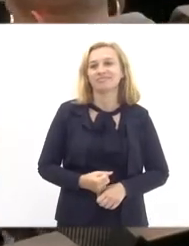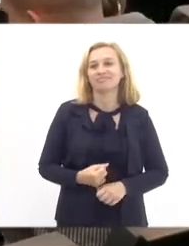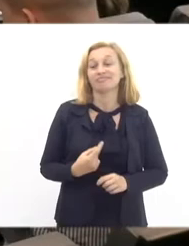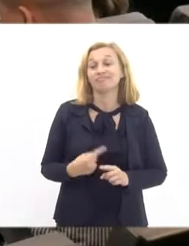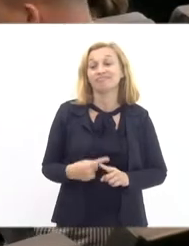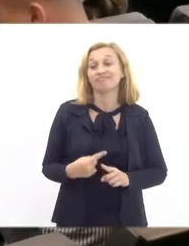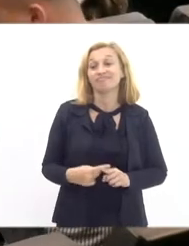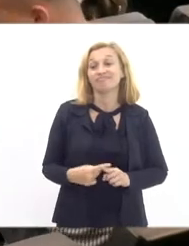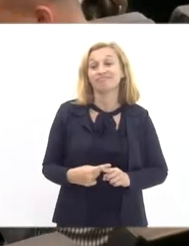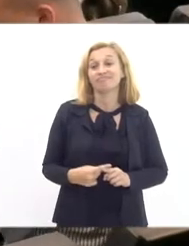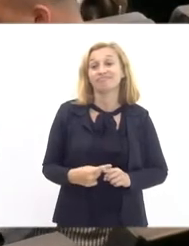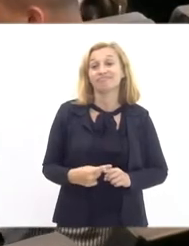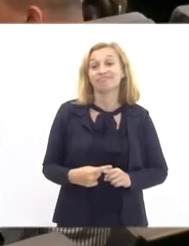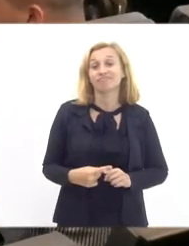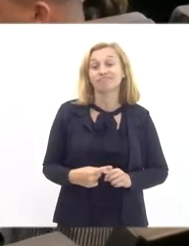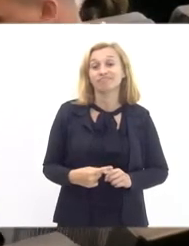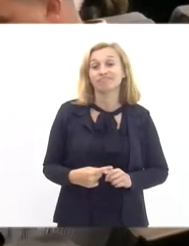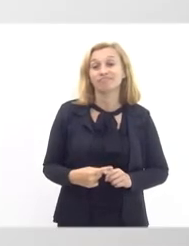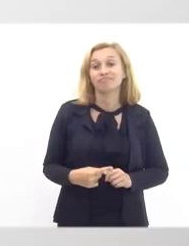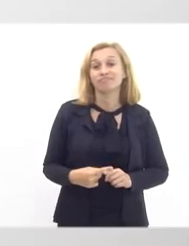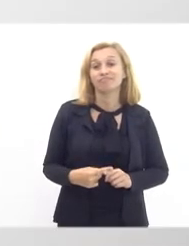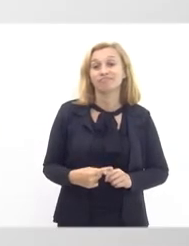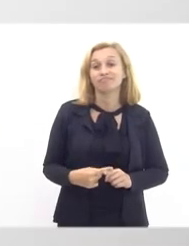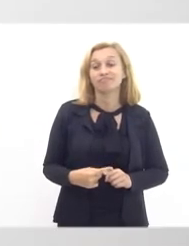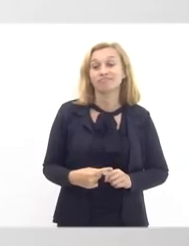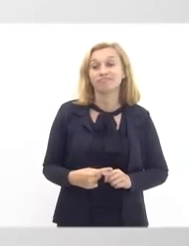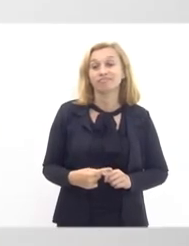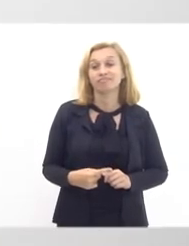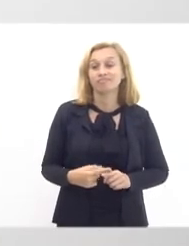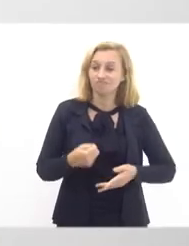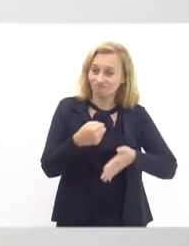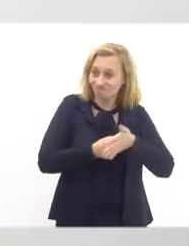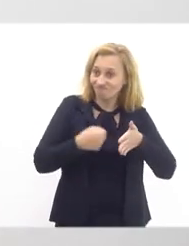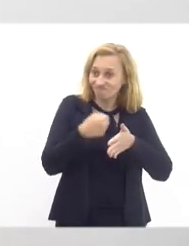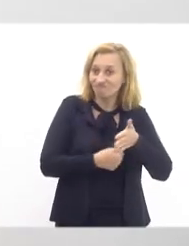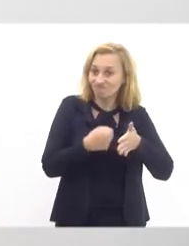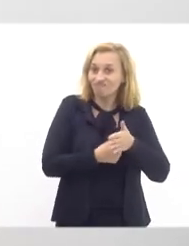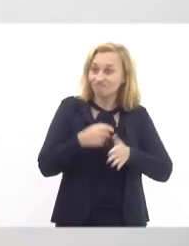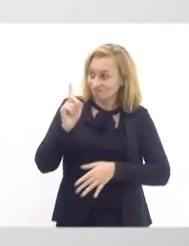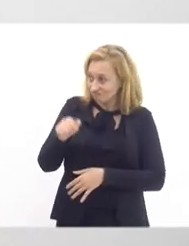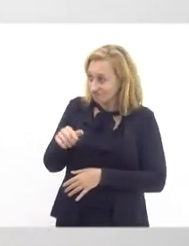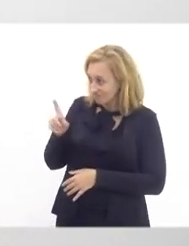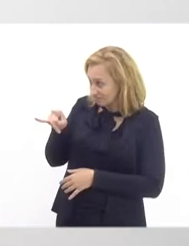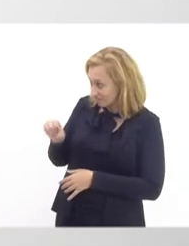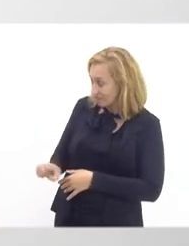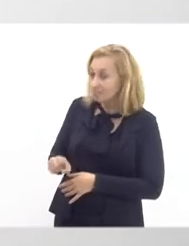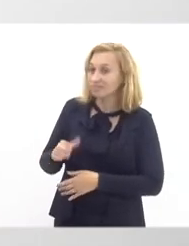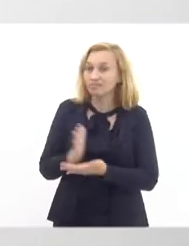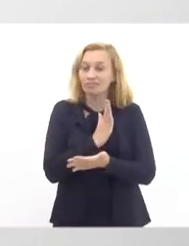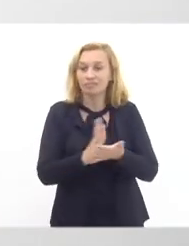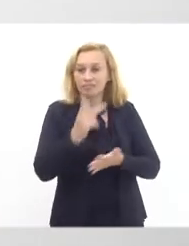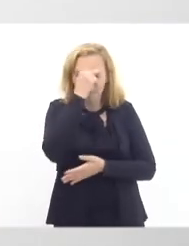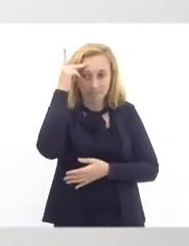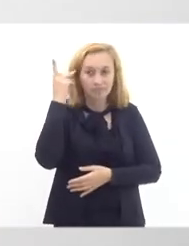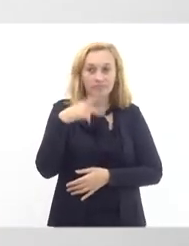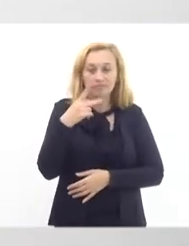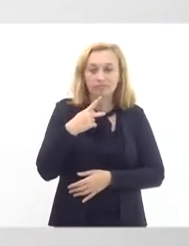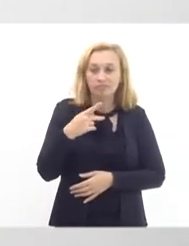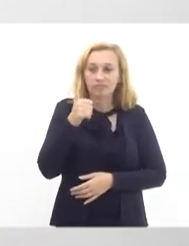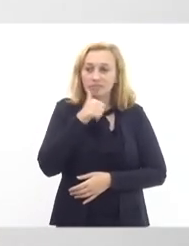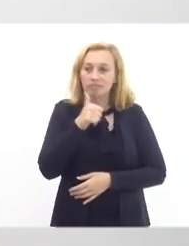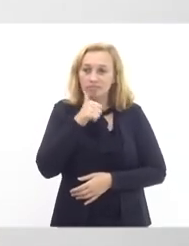porque... é o preço de ser guerreira, né, Cleise? Às vezes as pessoas acham que mulheres guerreiras não